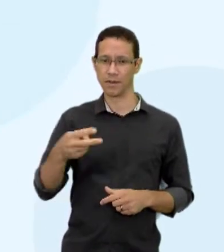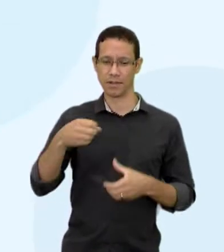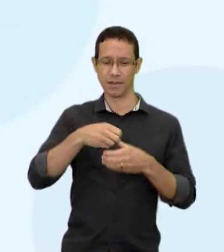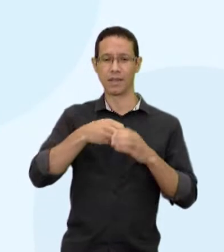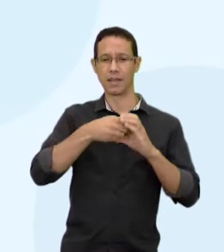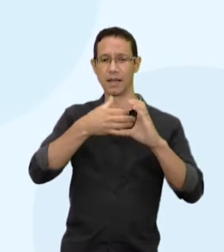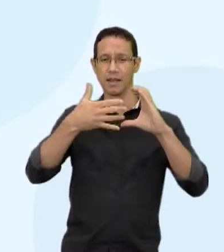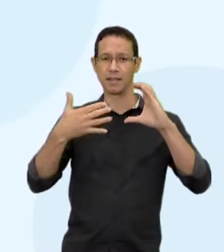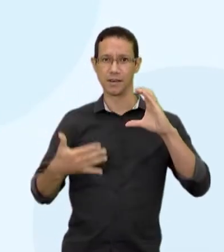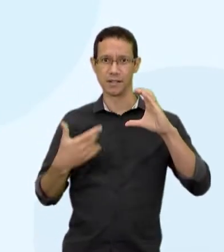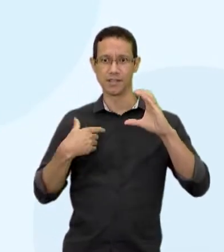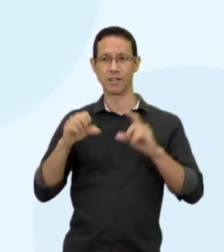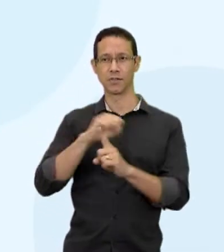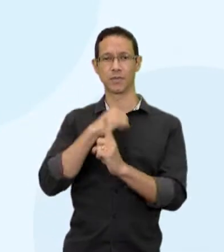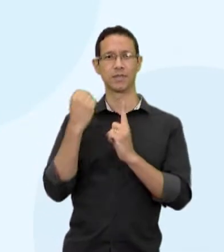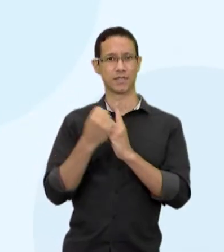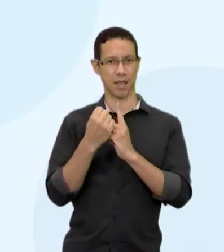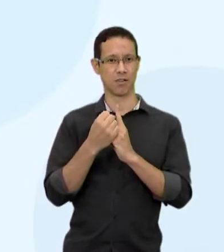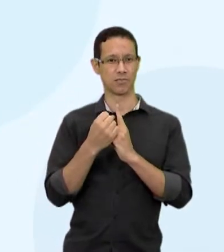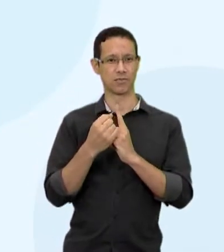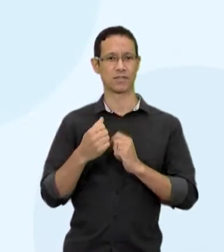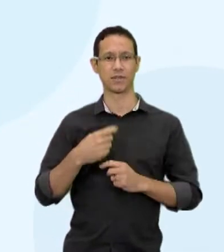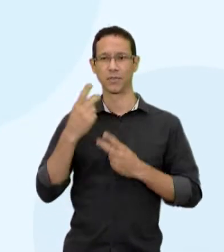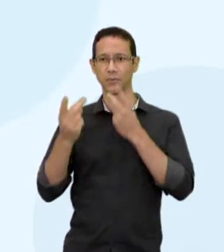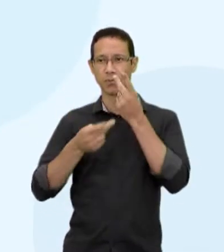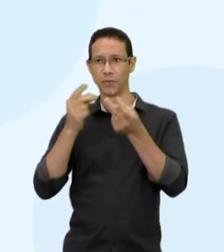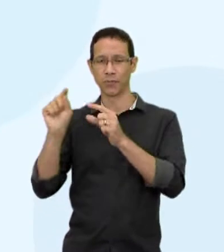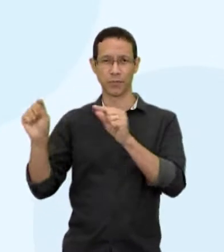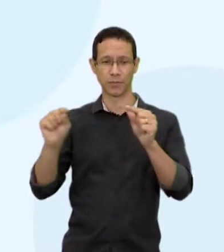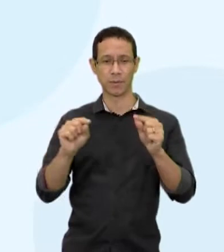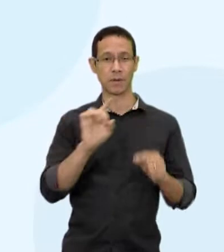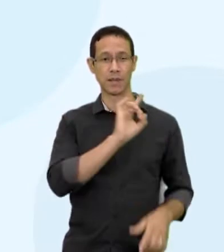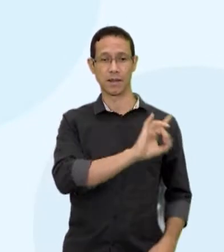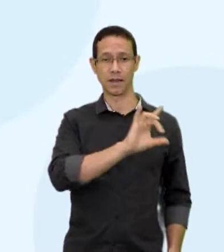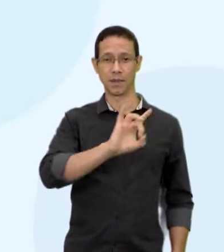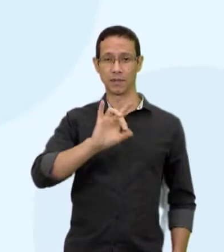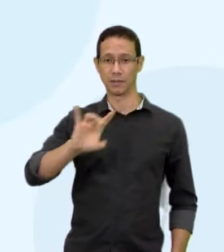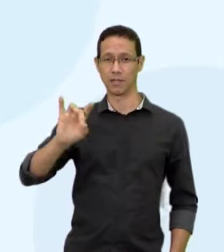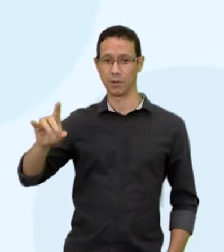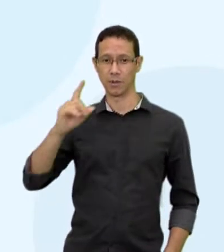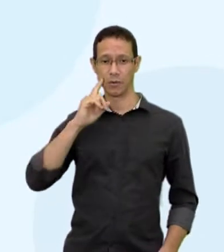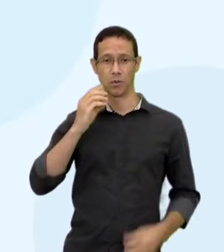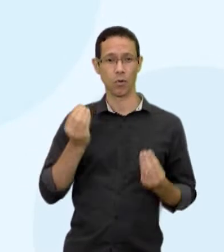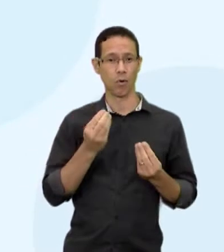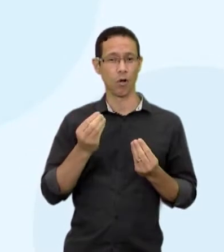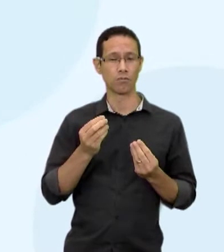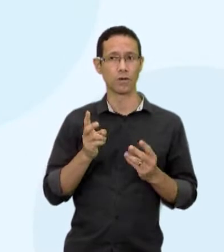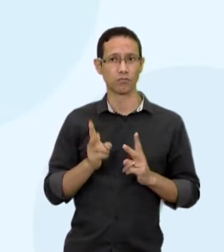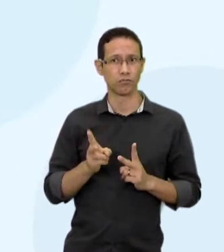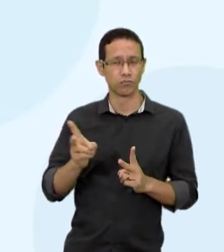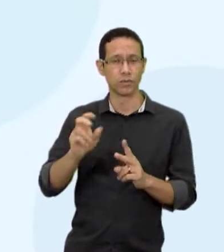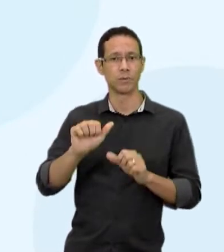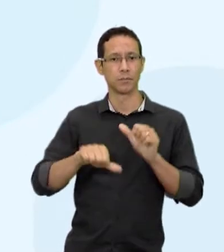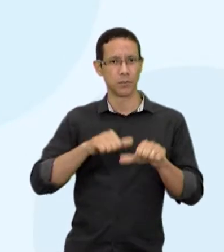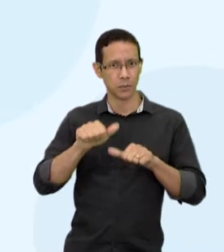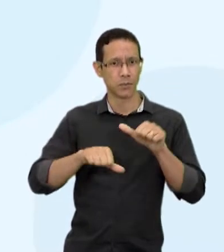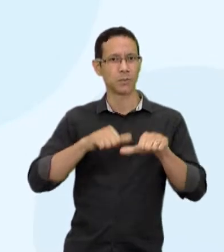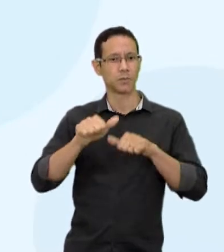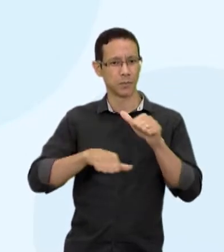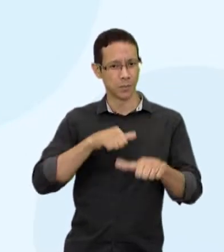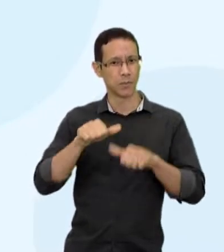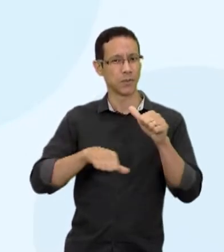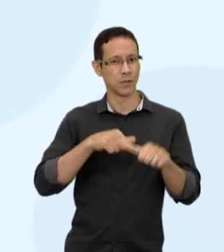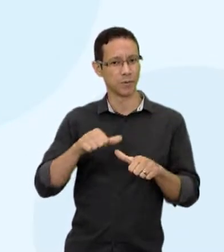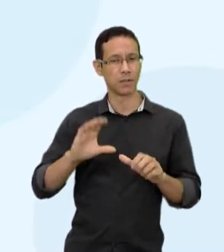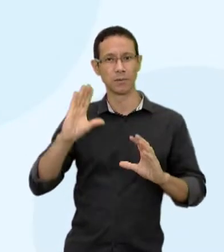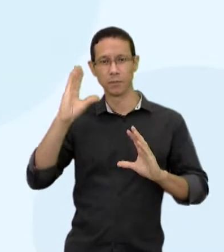características sociais dos falantes e como cada um de nós varia continuamente seu modo de falar conforme a